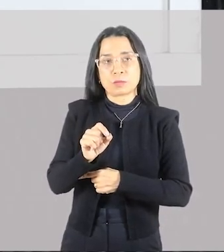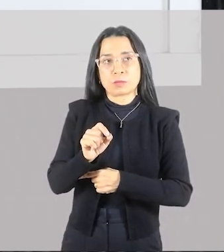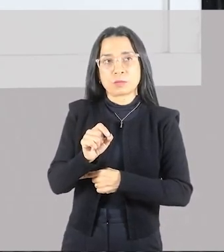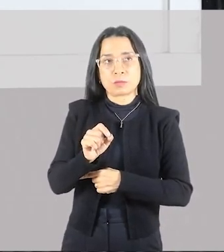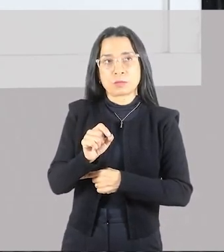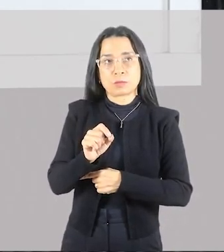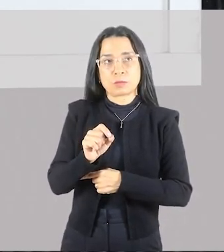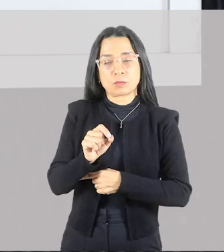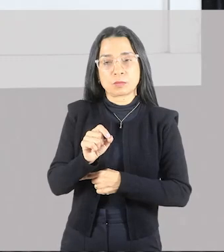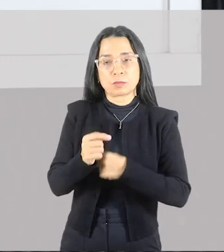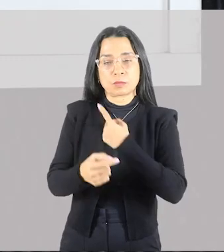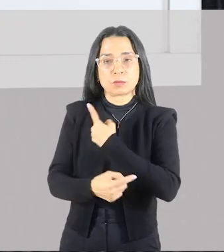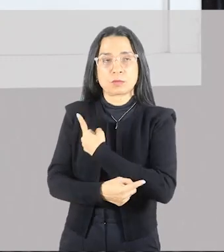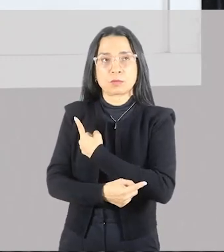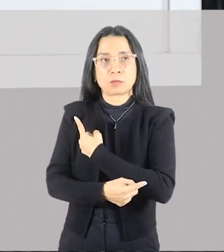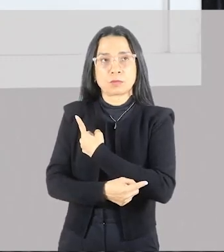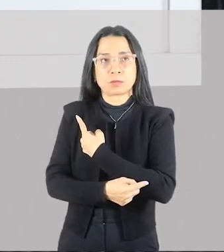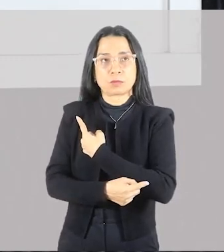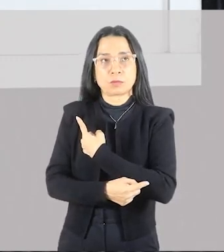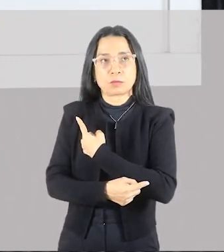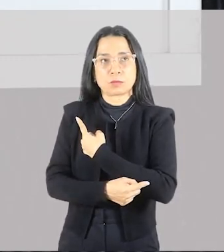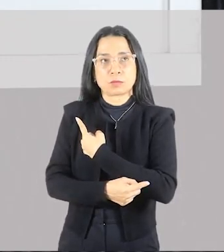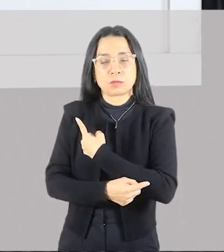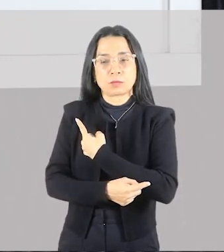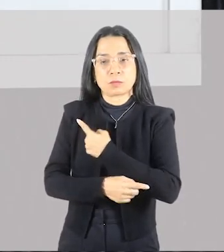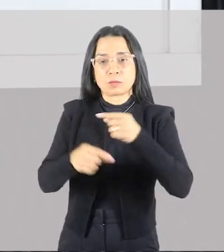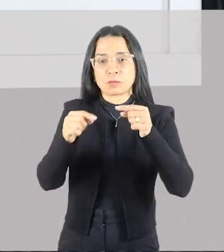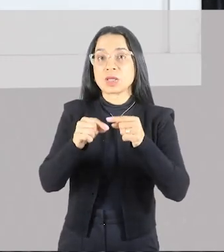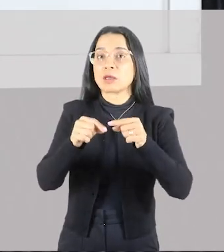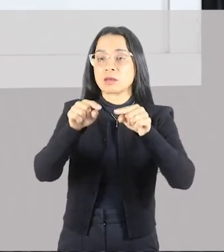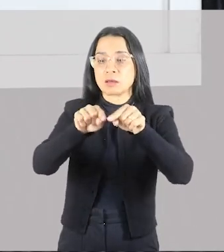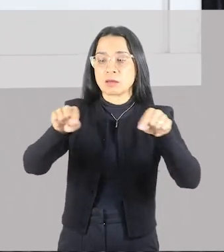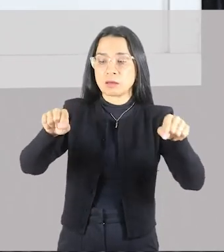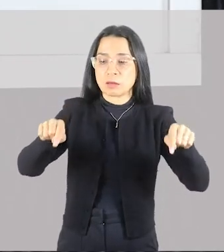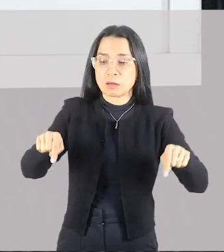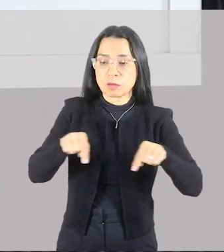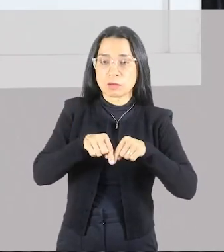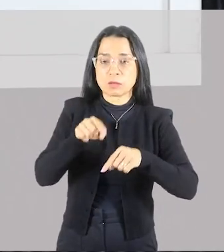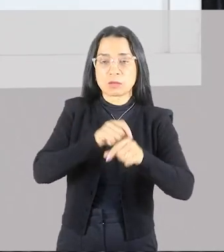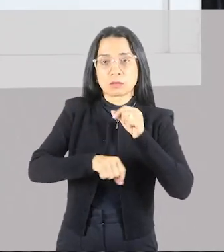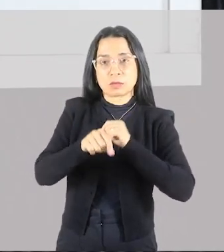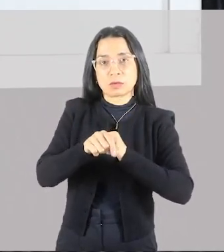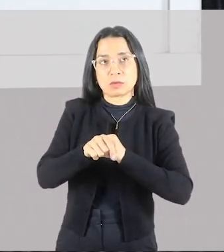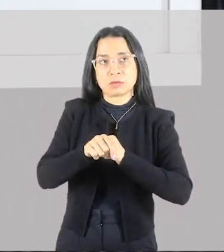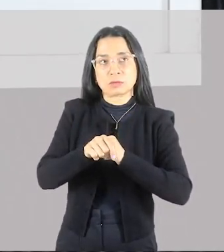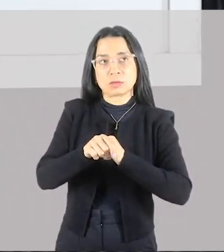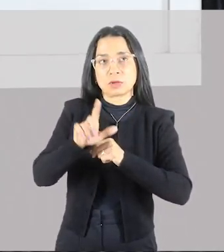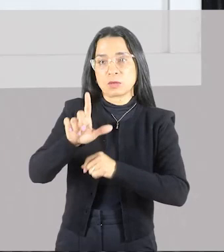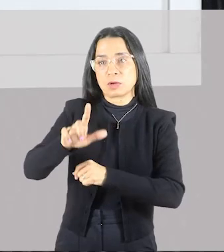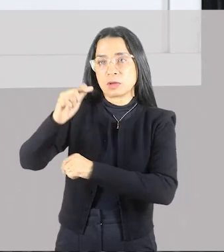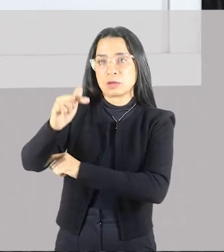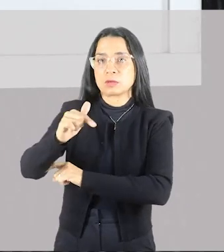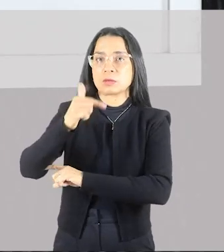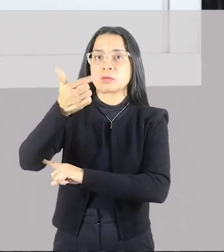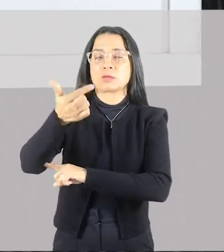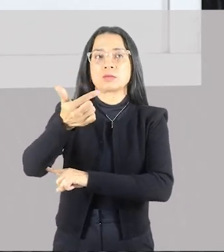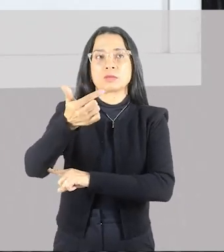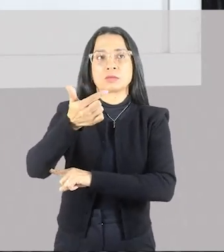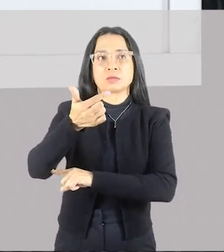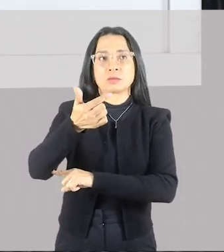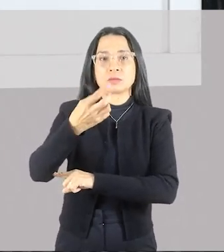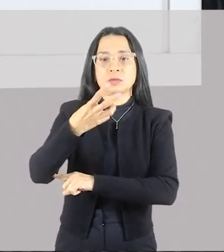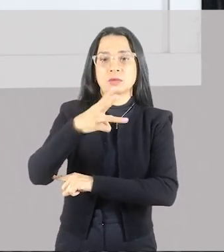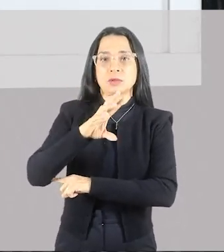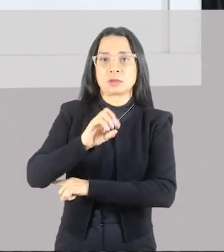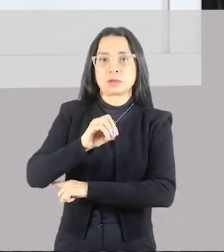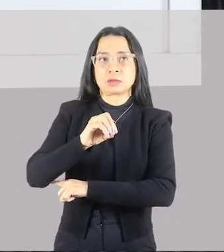o lado ao quadrado, né? Assim que se calcula a área de um quadrado, é o seu lado elevado à segunda potência. No caso, o lado é 30, né?